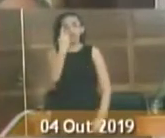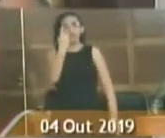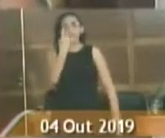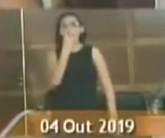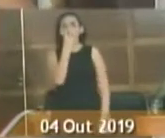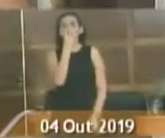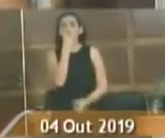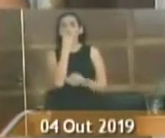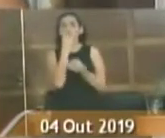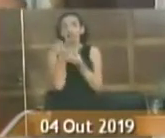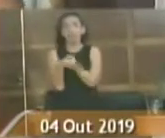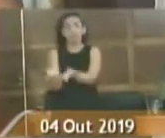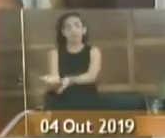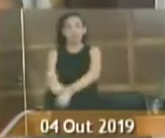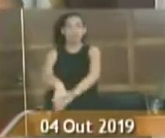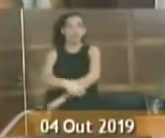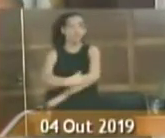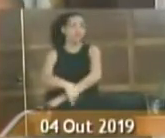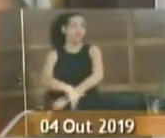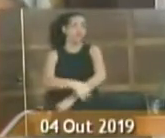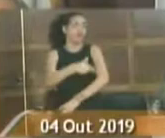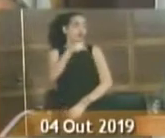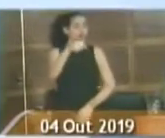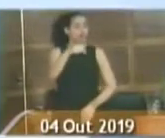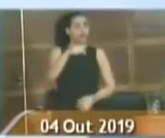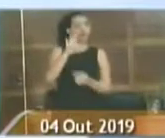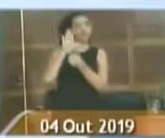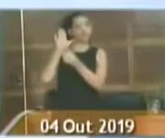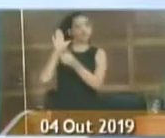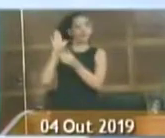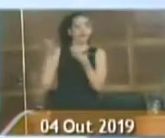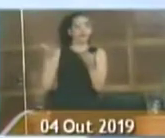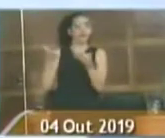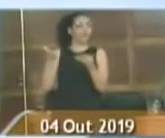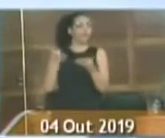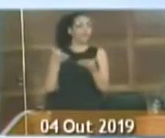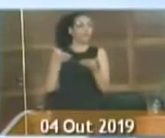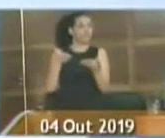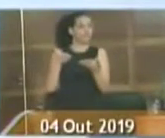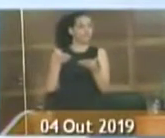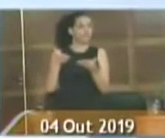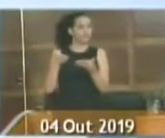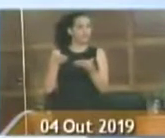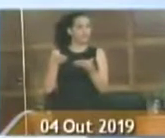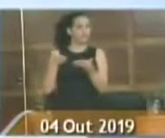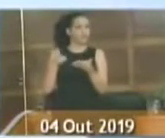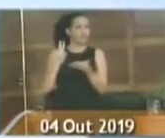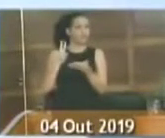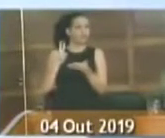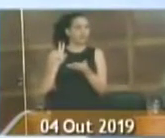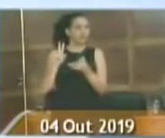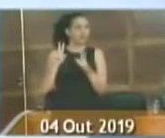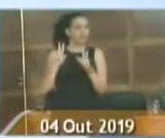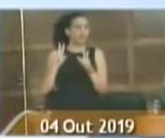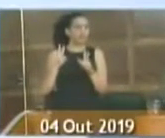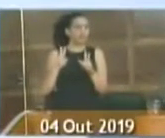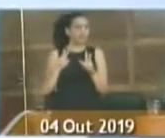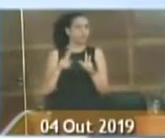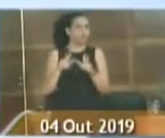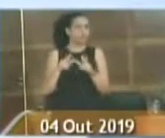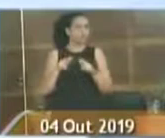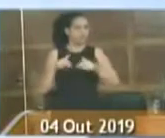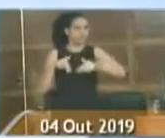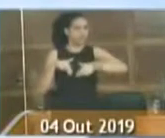conseguem imaginar que país é esse, é a Venezuela. Lá também não há um cão de rua.